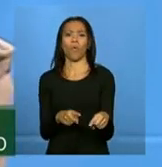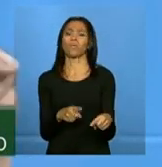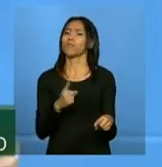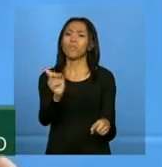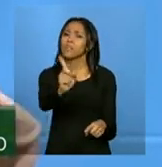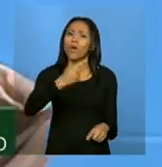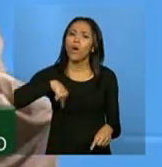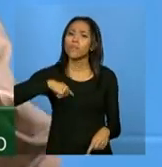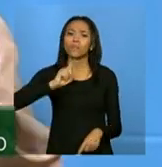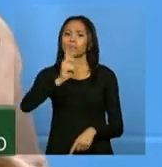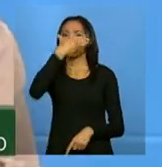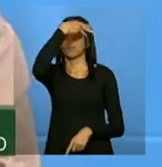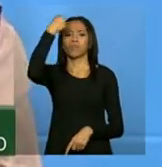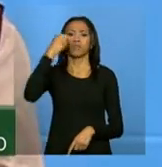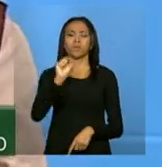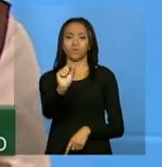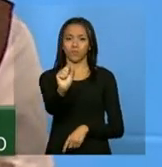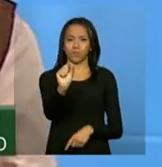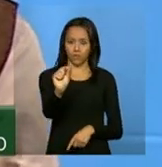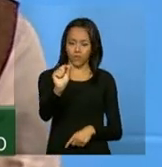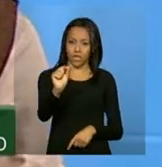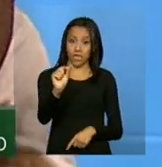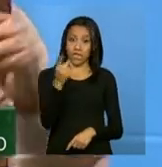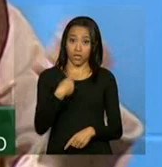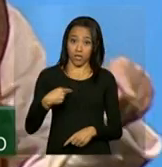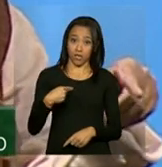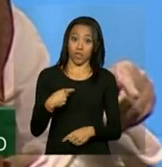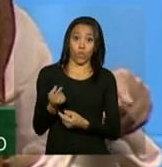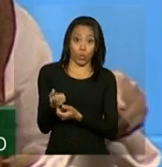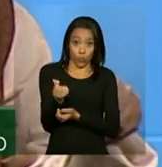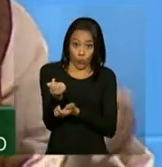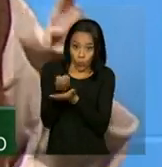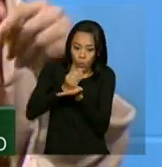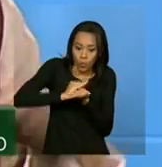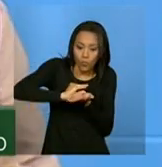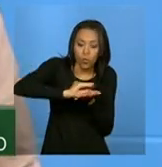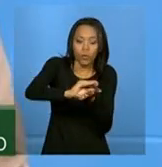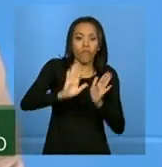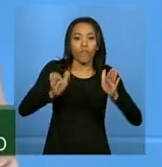esquecer, no entanto, que os investimentos na educação